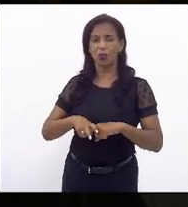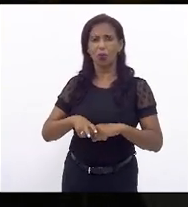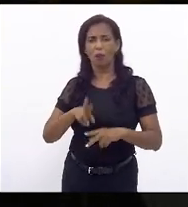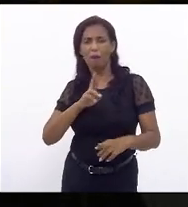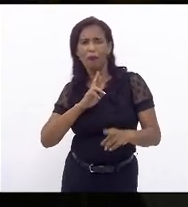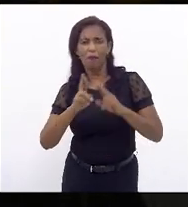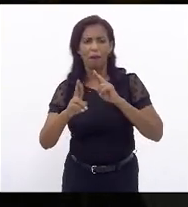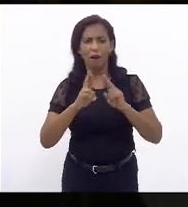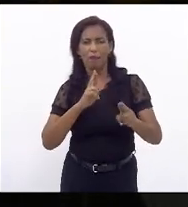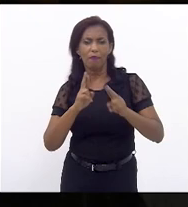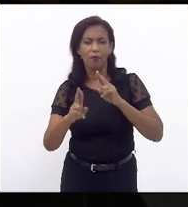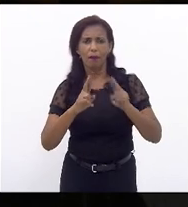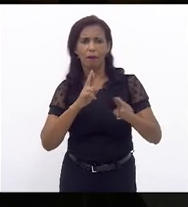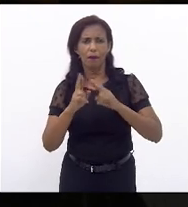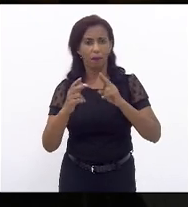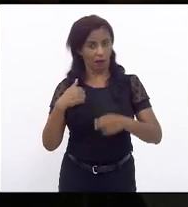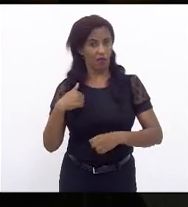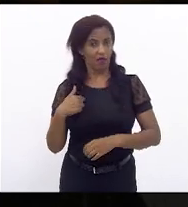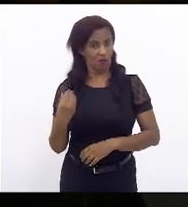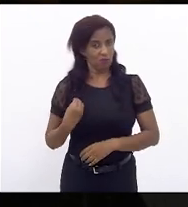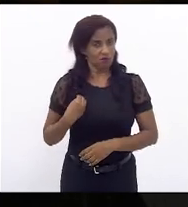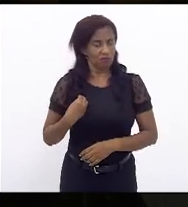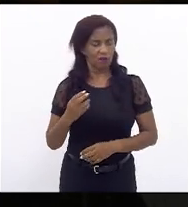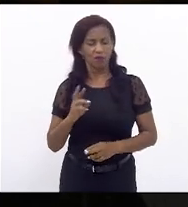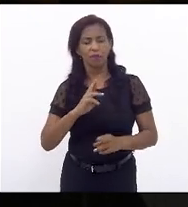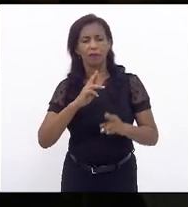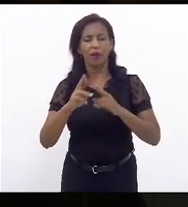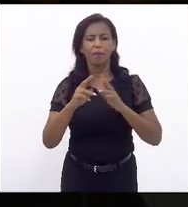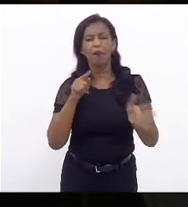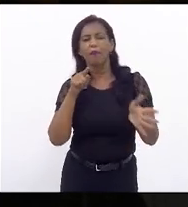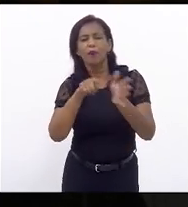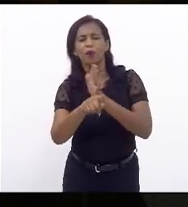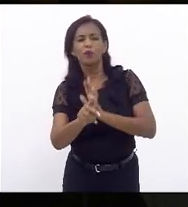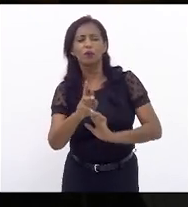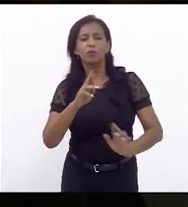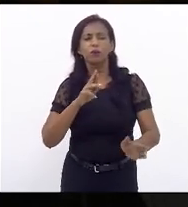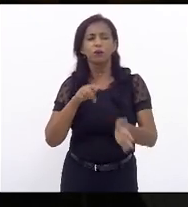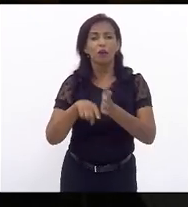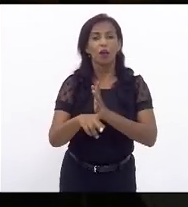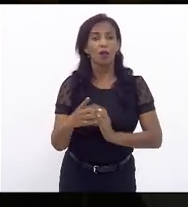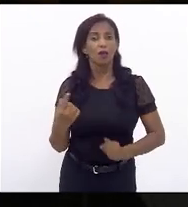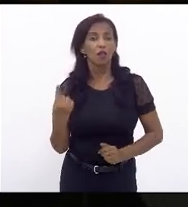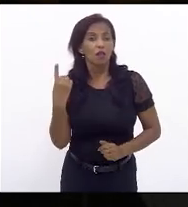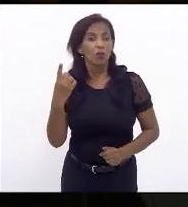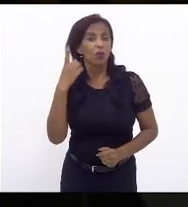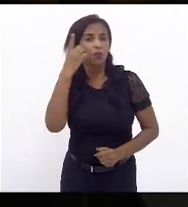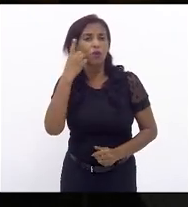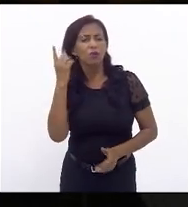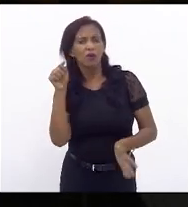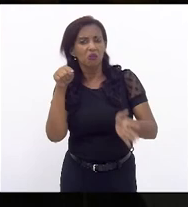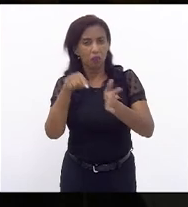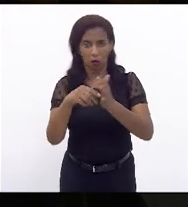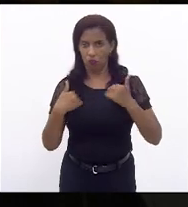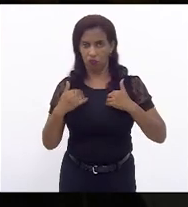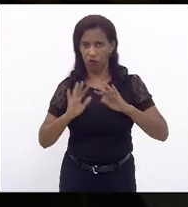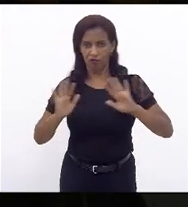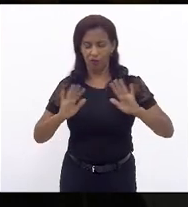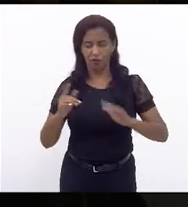sabatinado, e eu estava presente, e aí um deputado perguntou para ele, que não fui